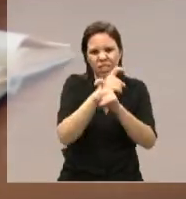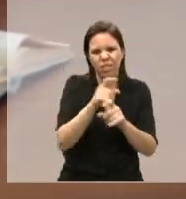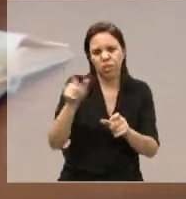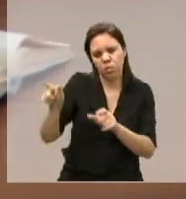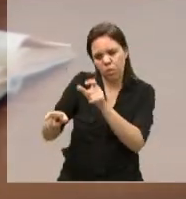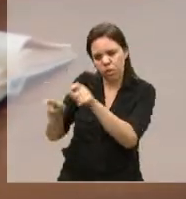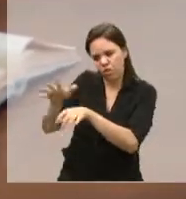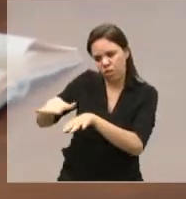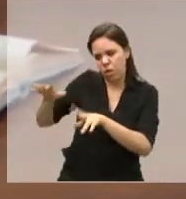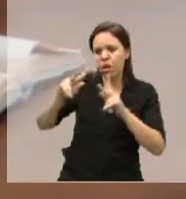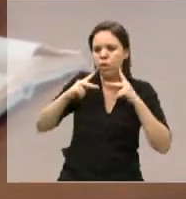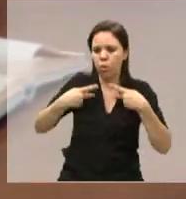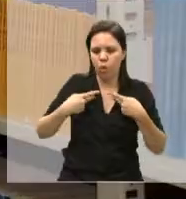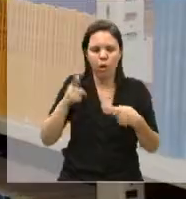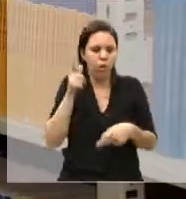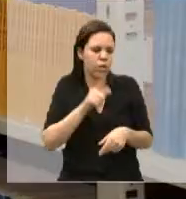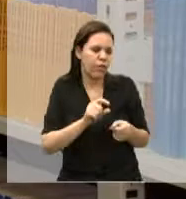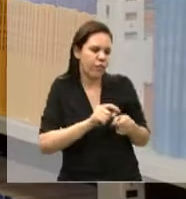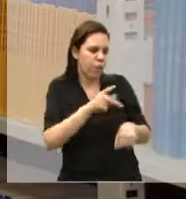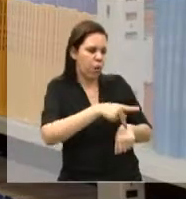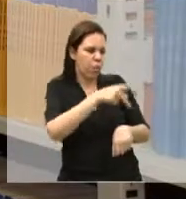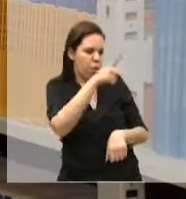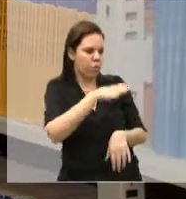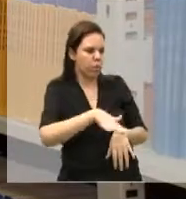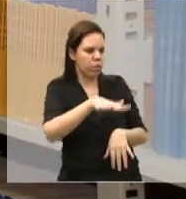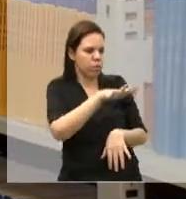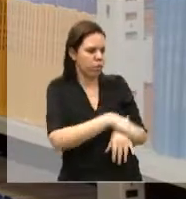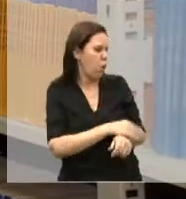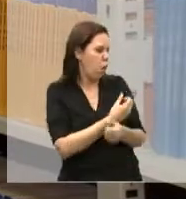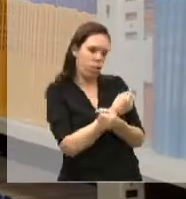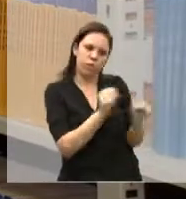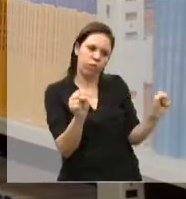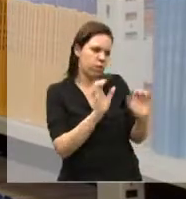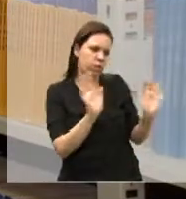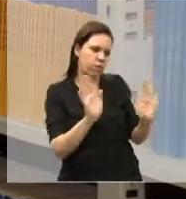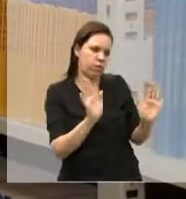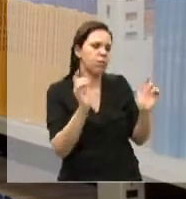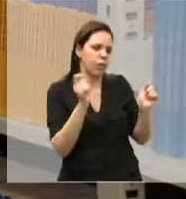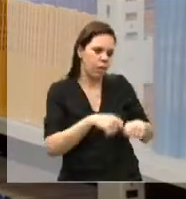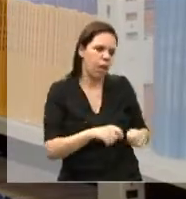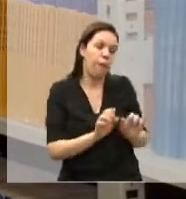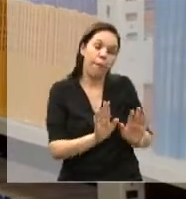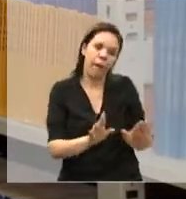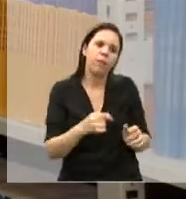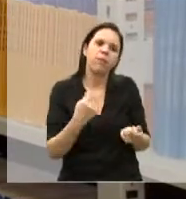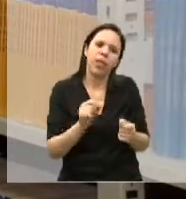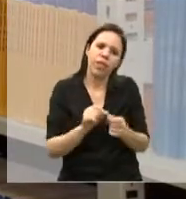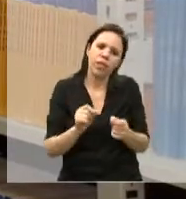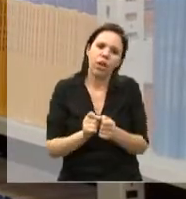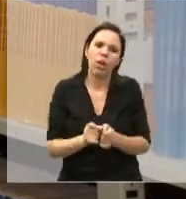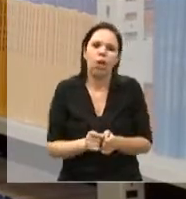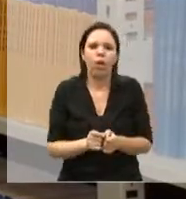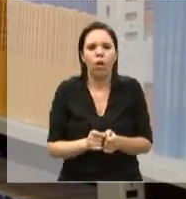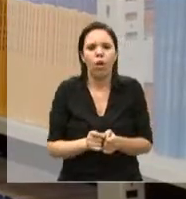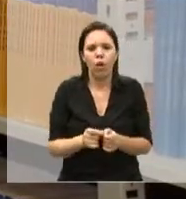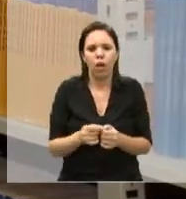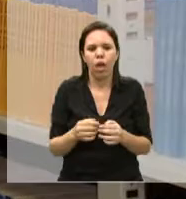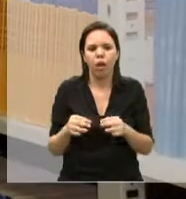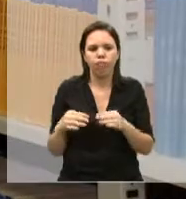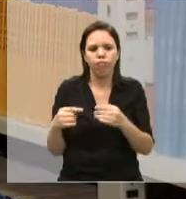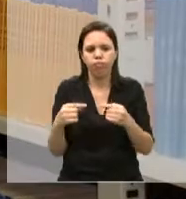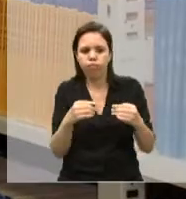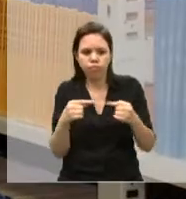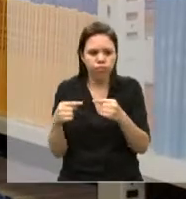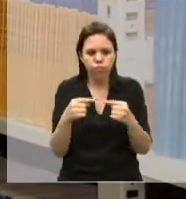venha da área de humanas consiga fazer uma pós-graduação. Não impossível, né? Teria que fazer algum tipo de nivelamento.